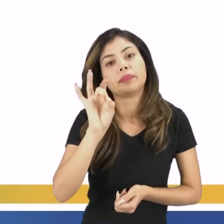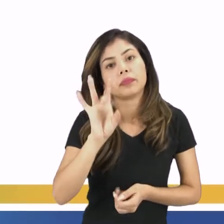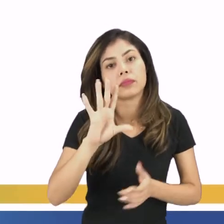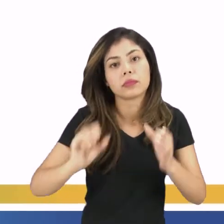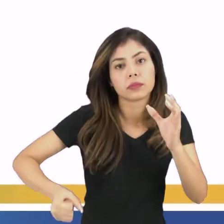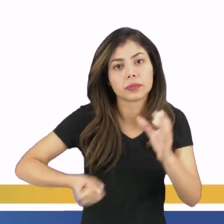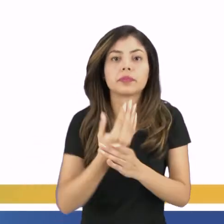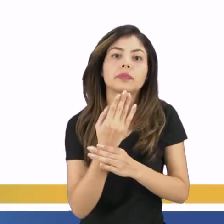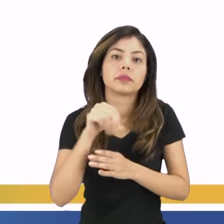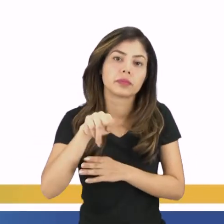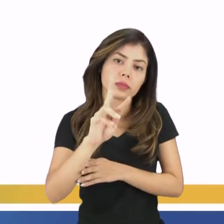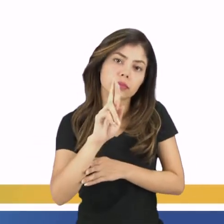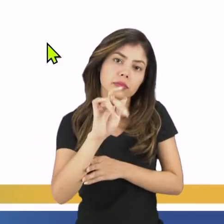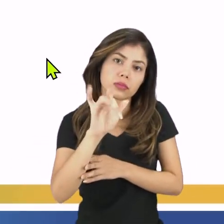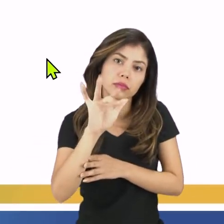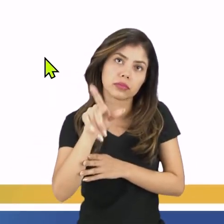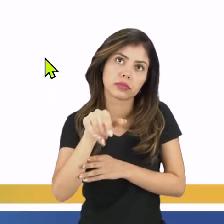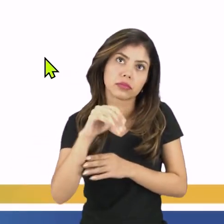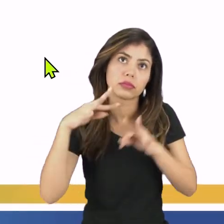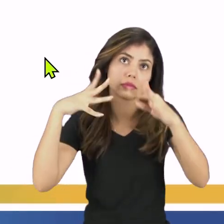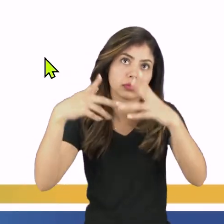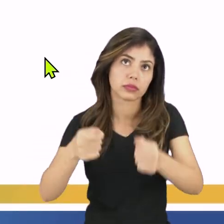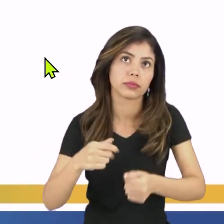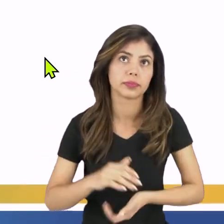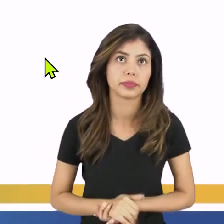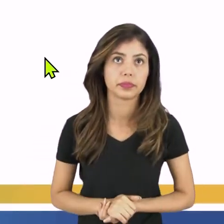da neutralização total.